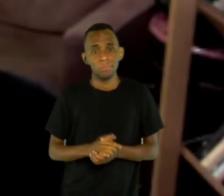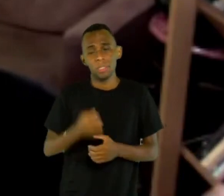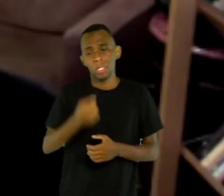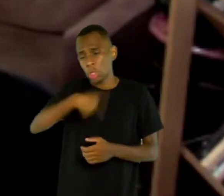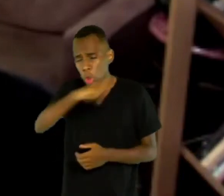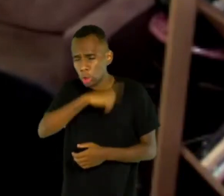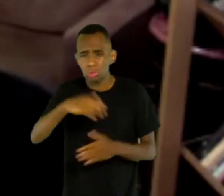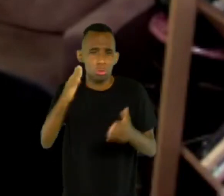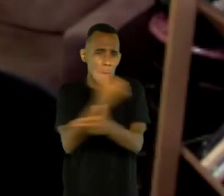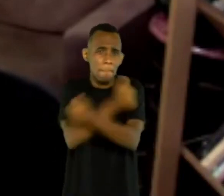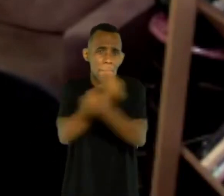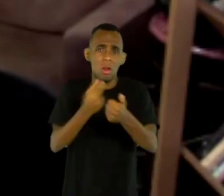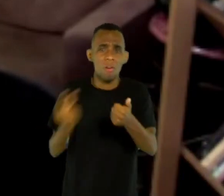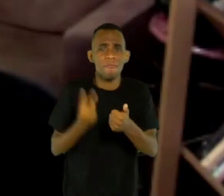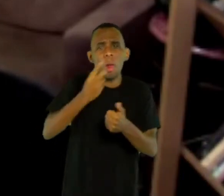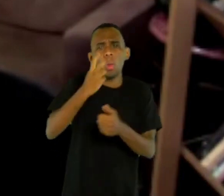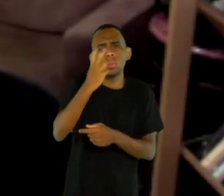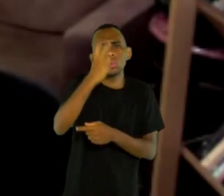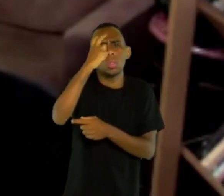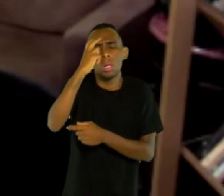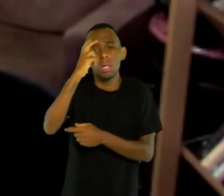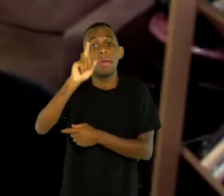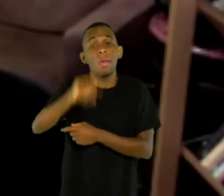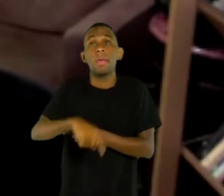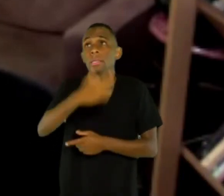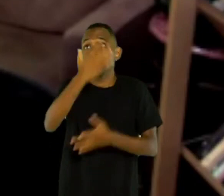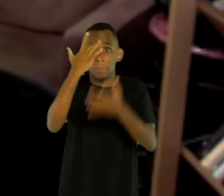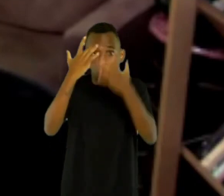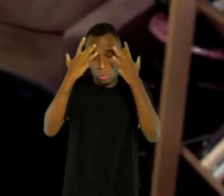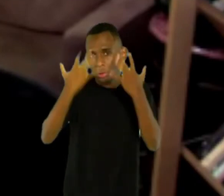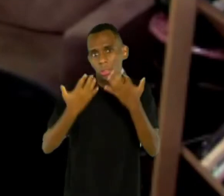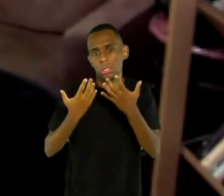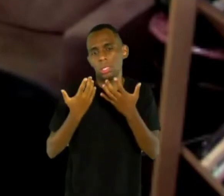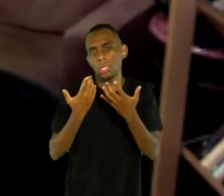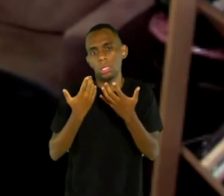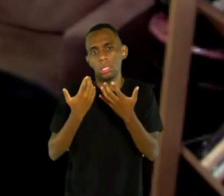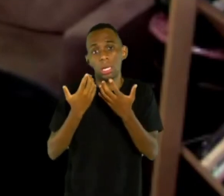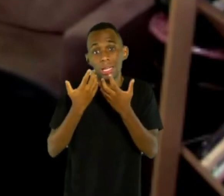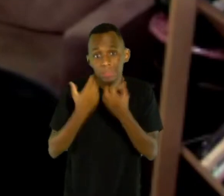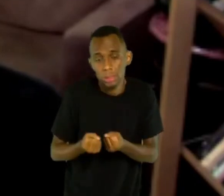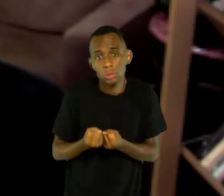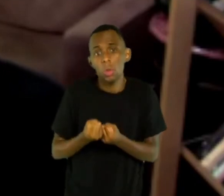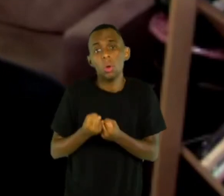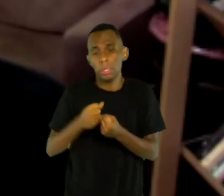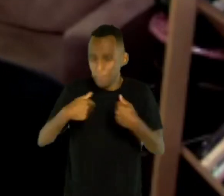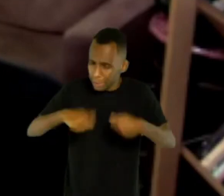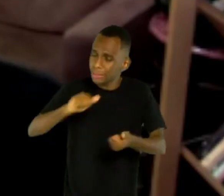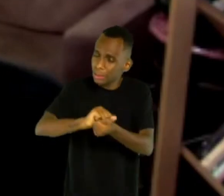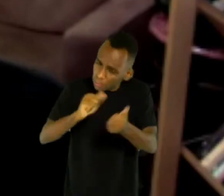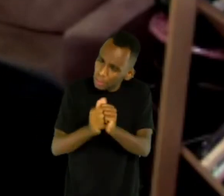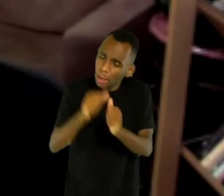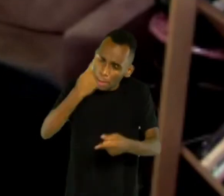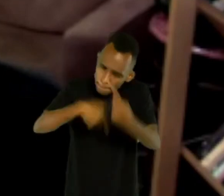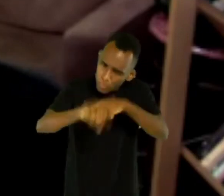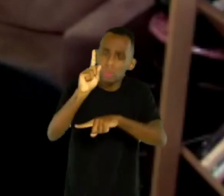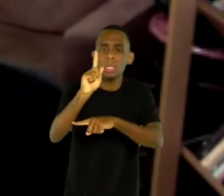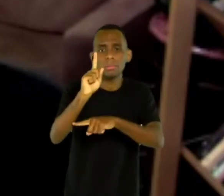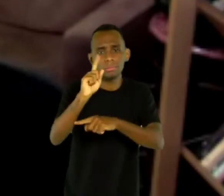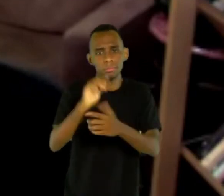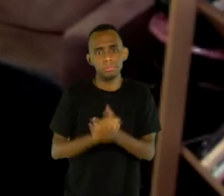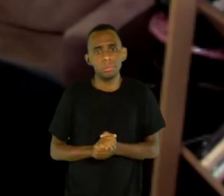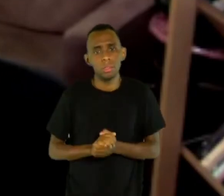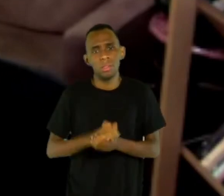valores culturais? São aqueles que não aceitaram essa realidade de coisas. Não são os que reforçaram